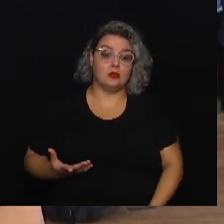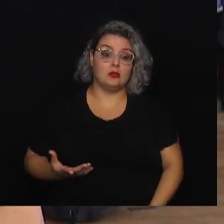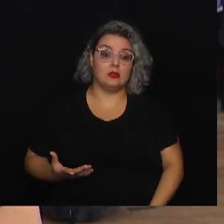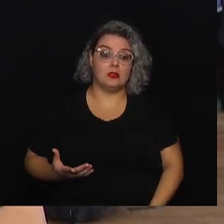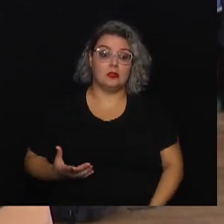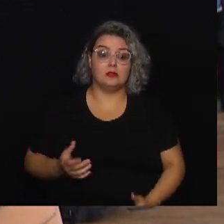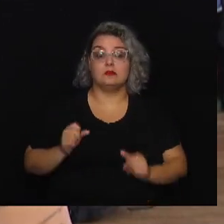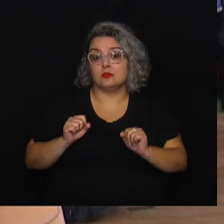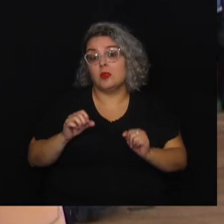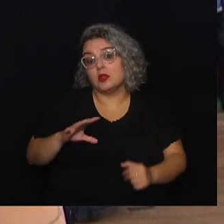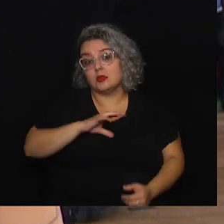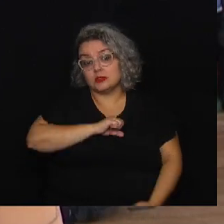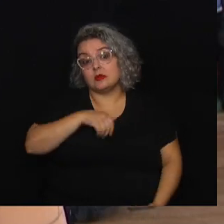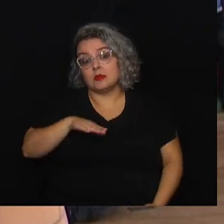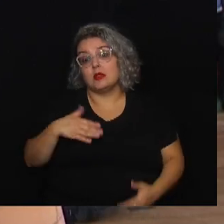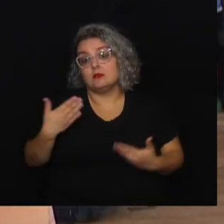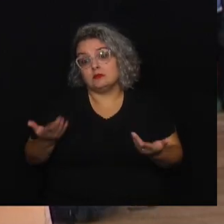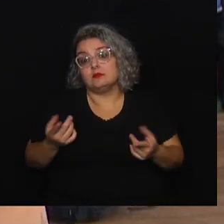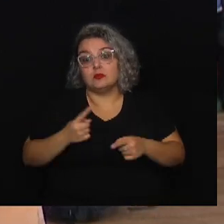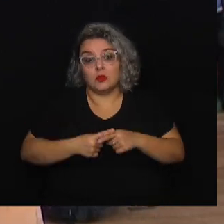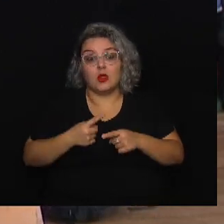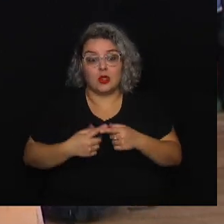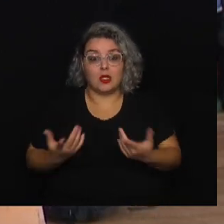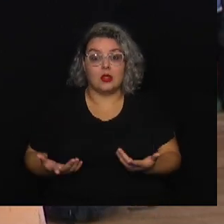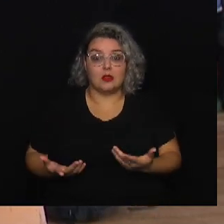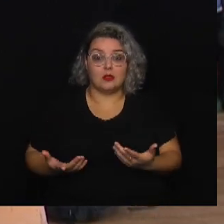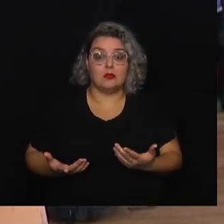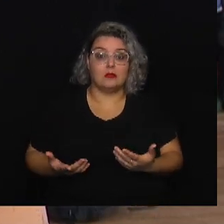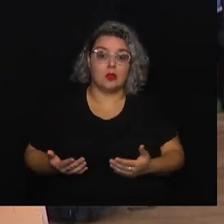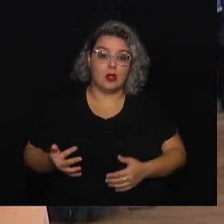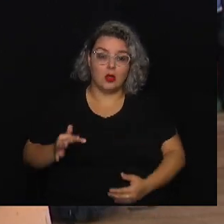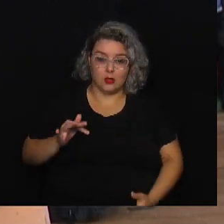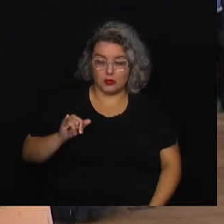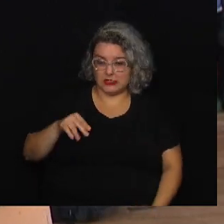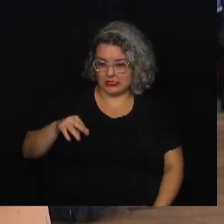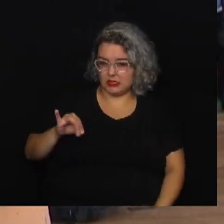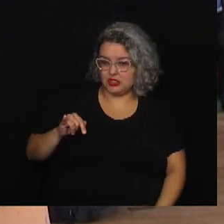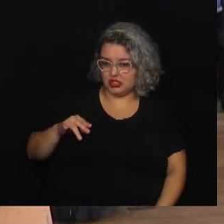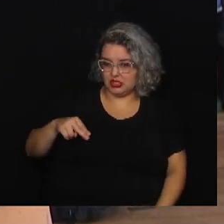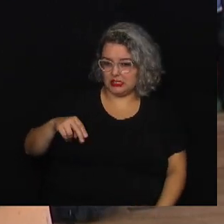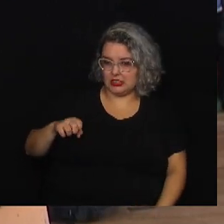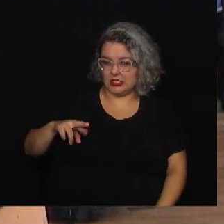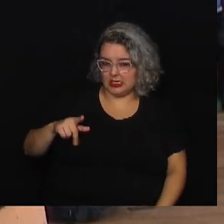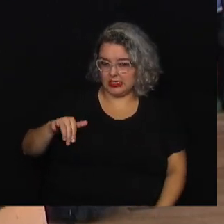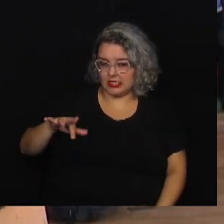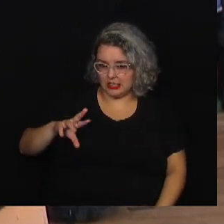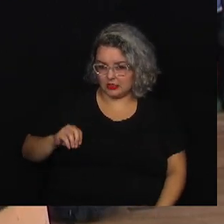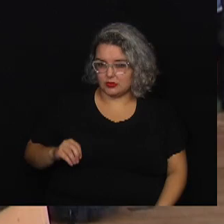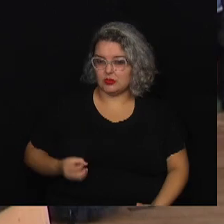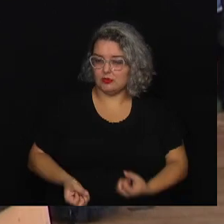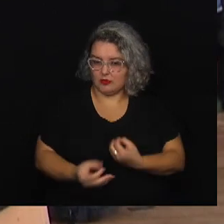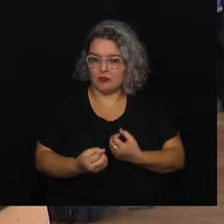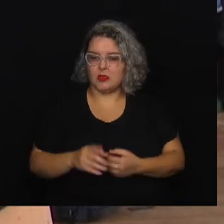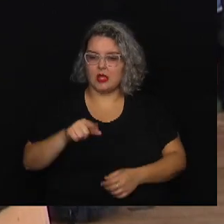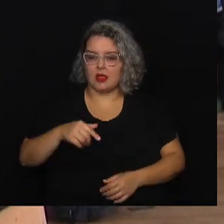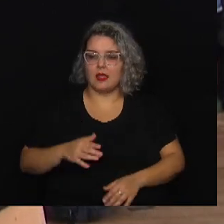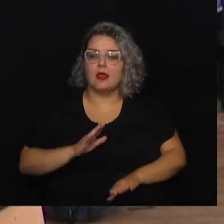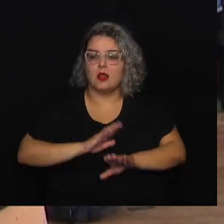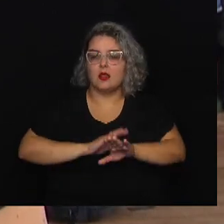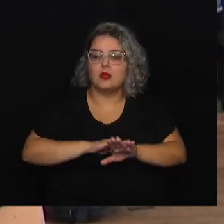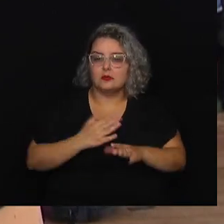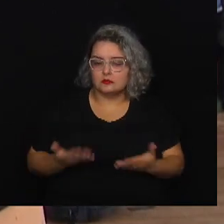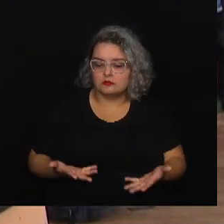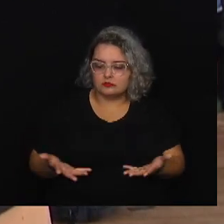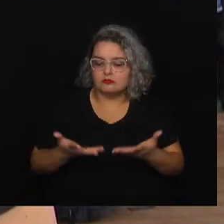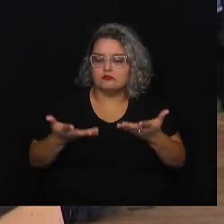porque os itinerários formativos trabalham com metodologias ativas. E quando o aluno